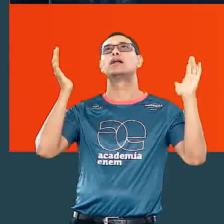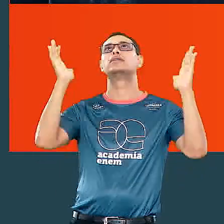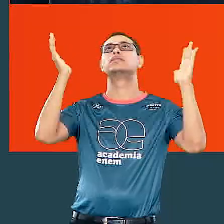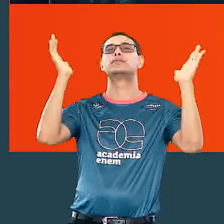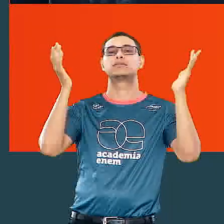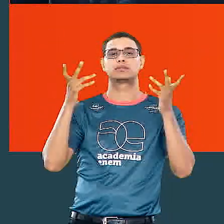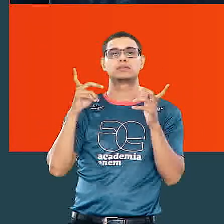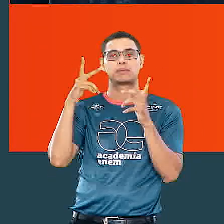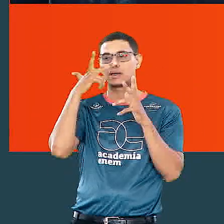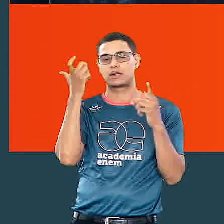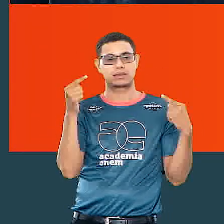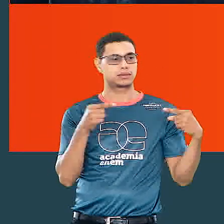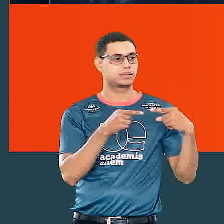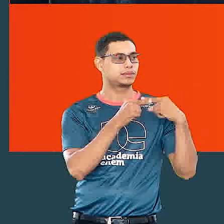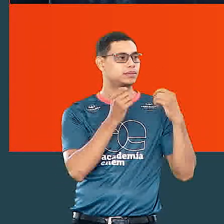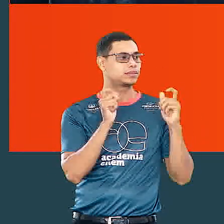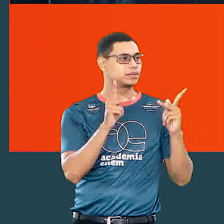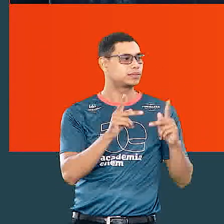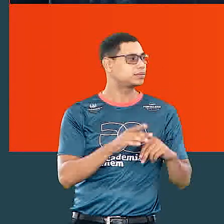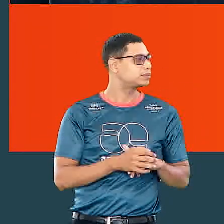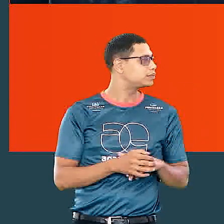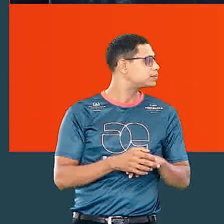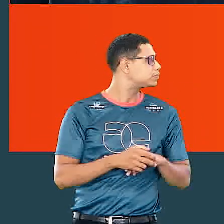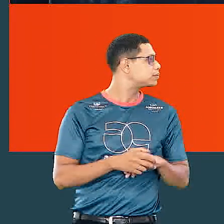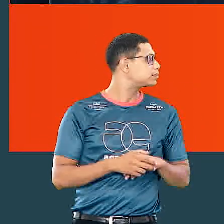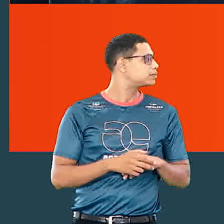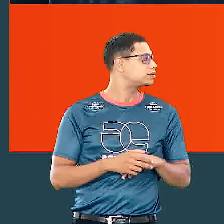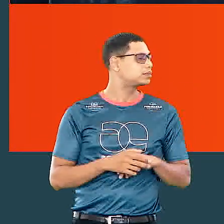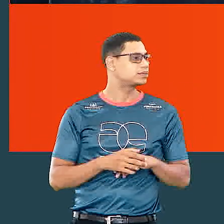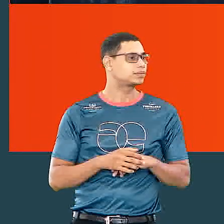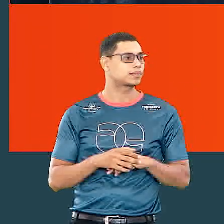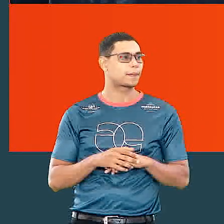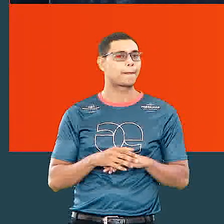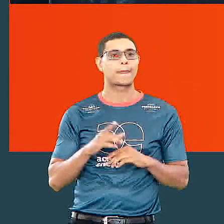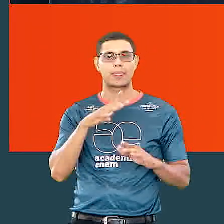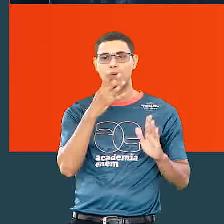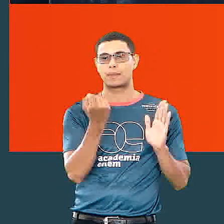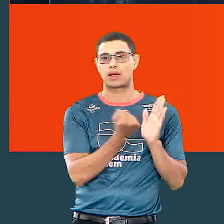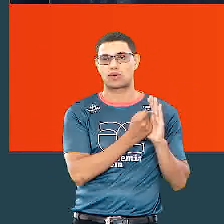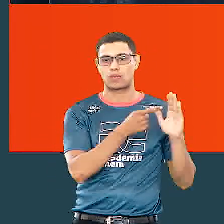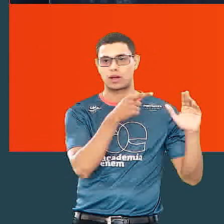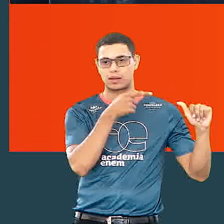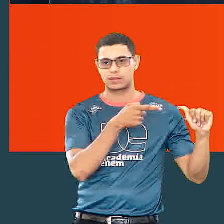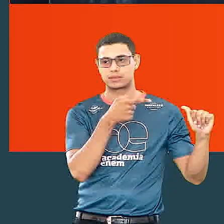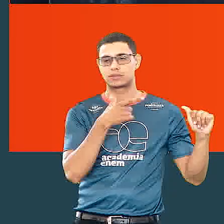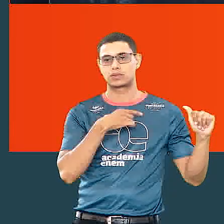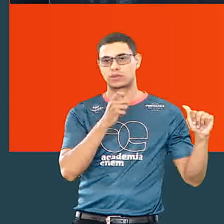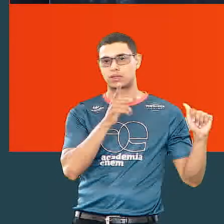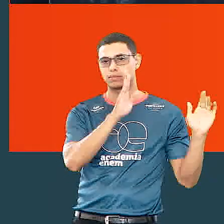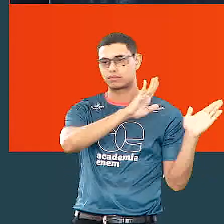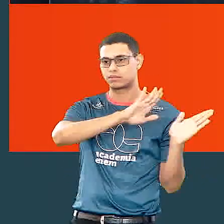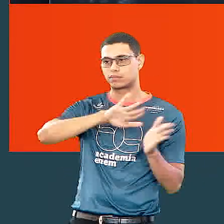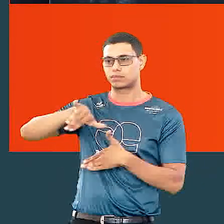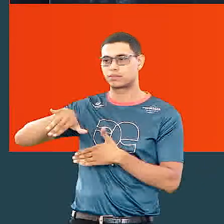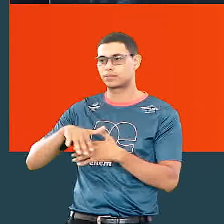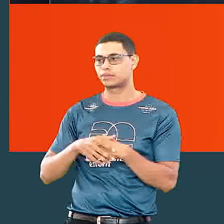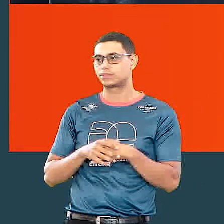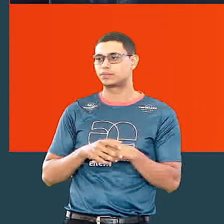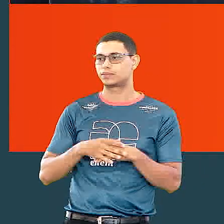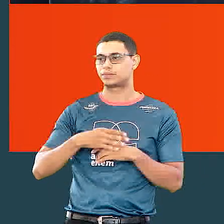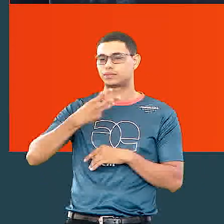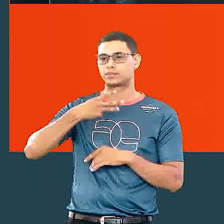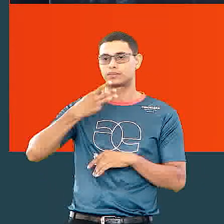Olha aí, o que está passando rápido? Pronto, agora sim. A. Marcou aí o item A? Bora. Vamos para a